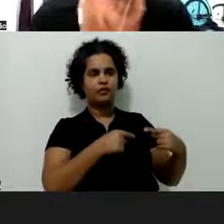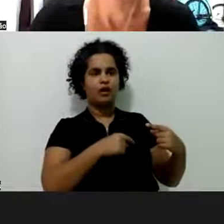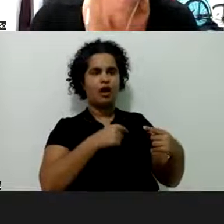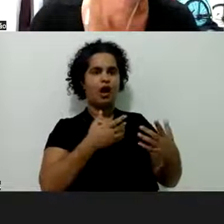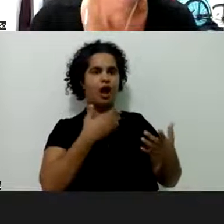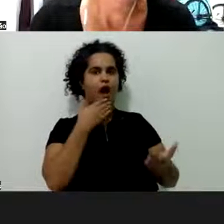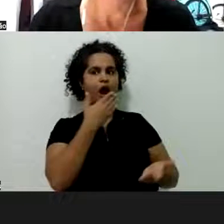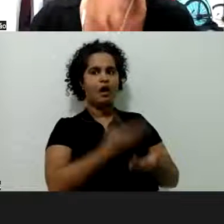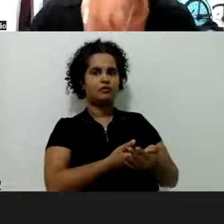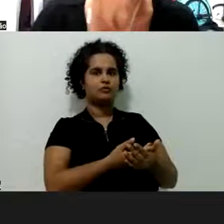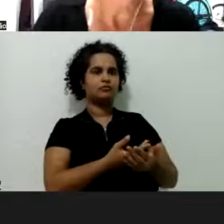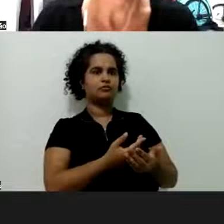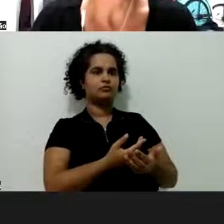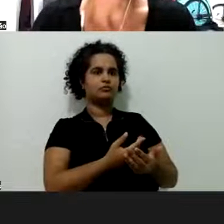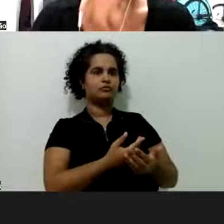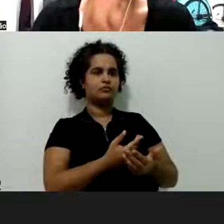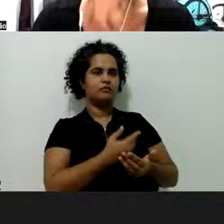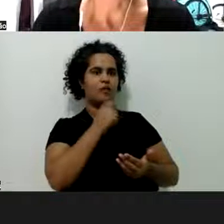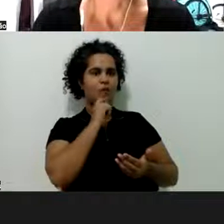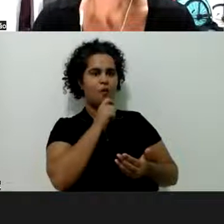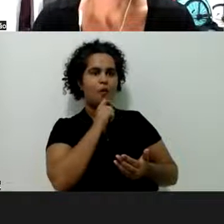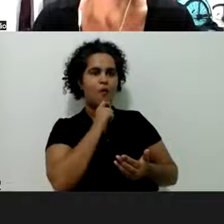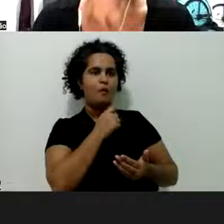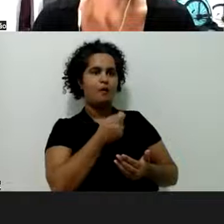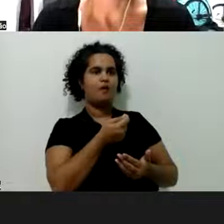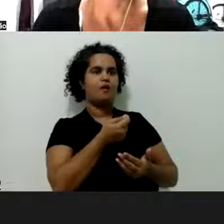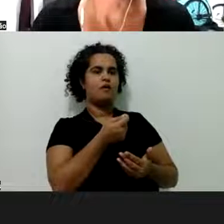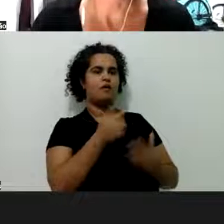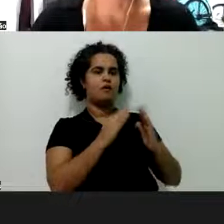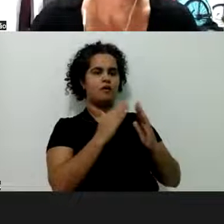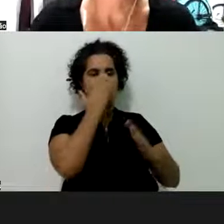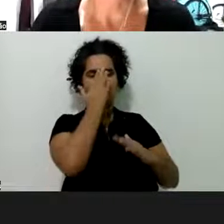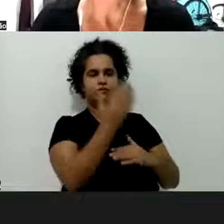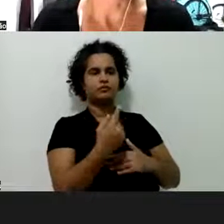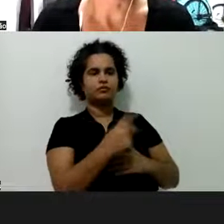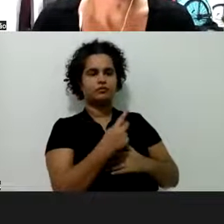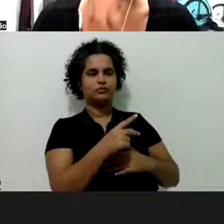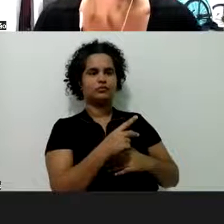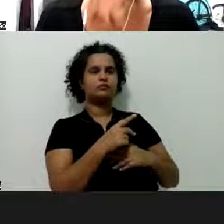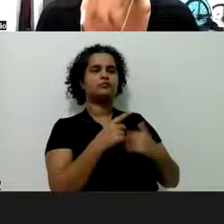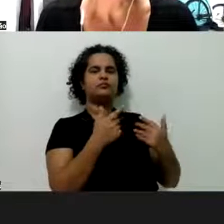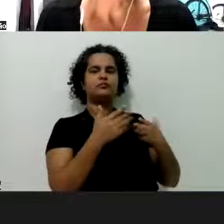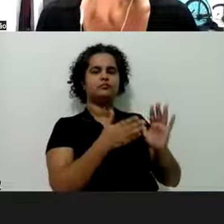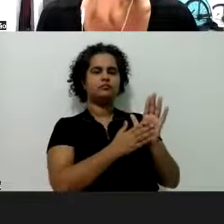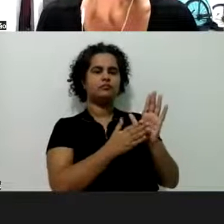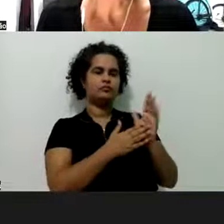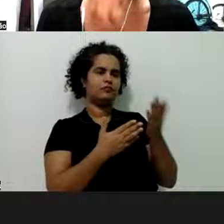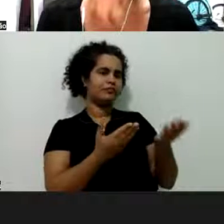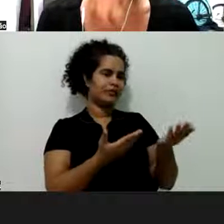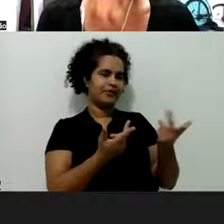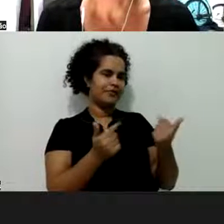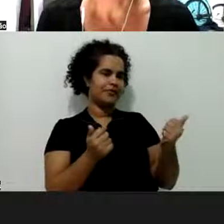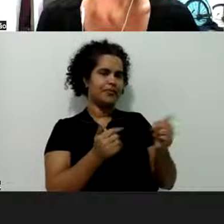Falou que ia parar a gente fumando maconha na frente da casa dela, naquele imobiliário que estavam propondo. São coisas assim, a